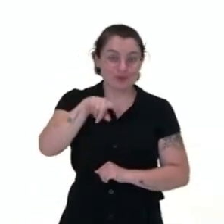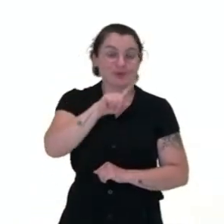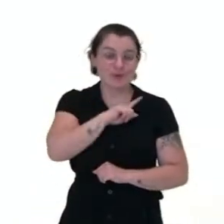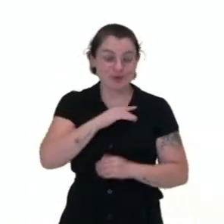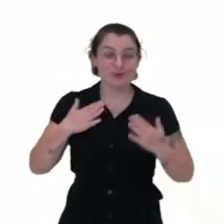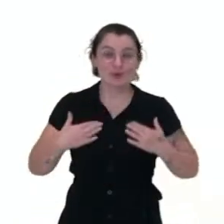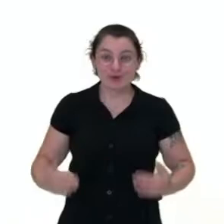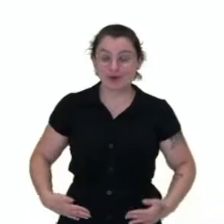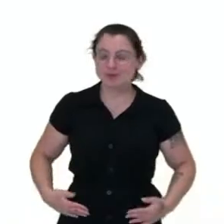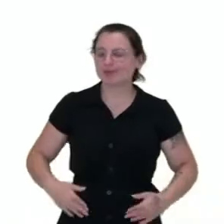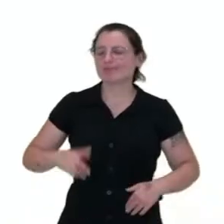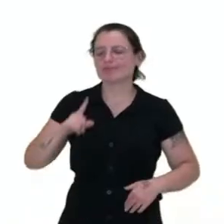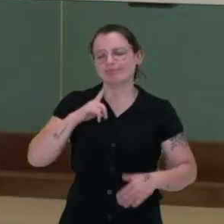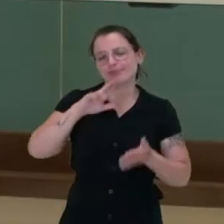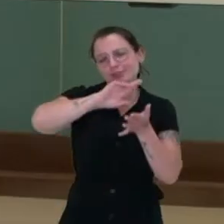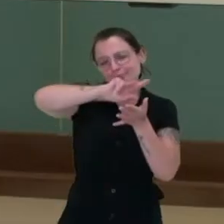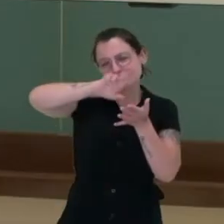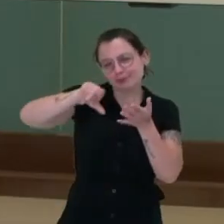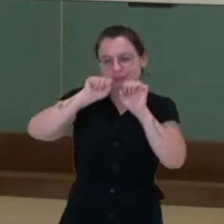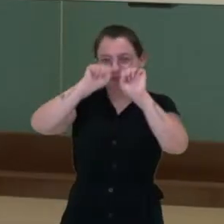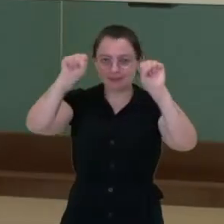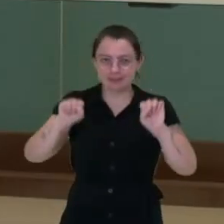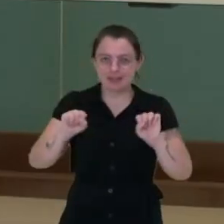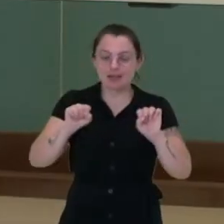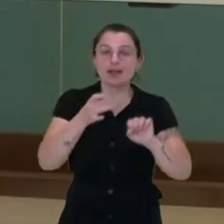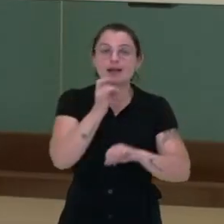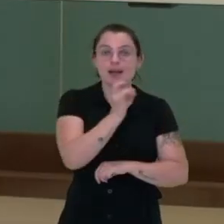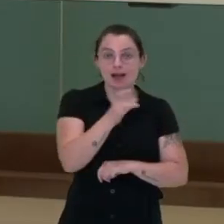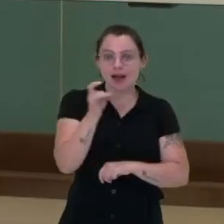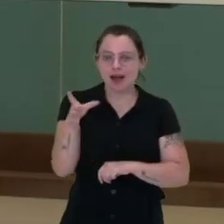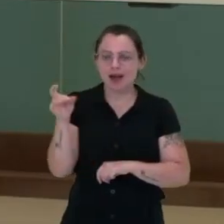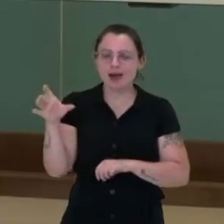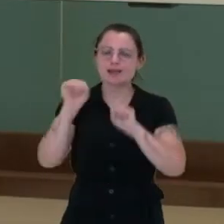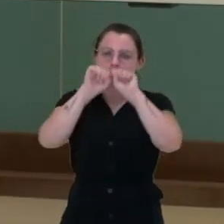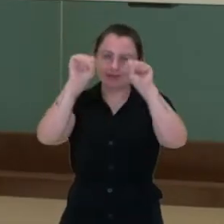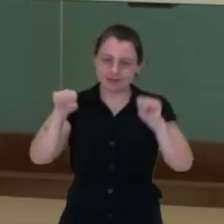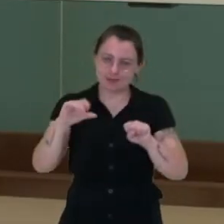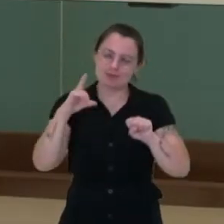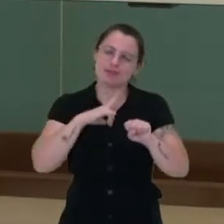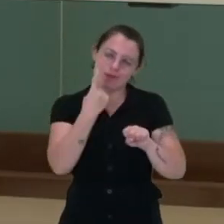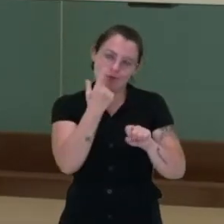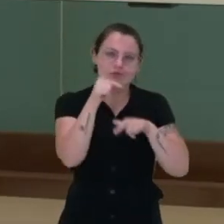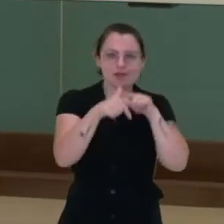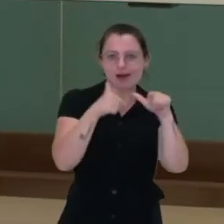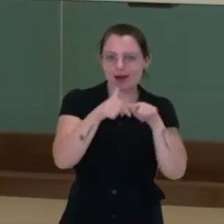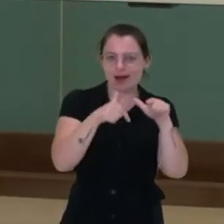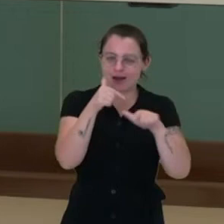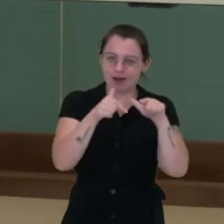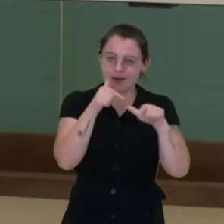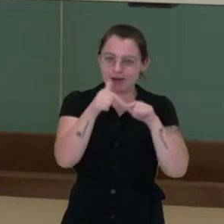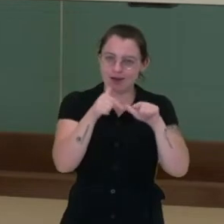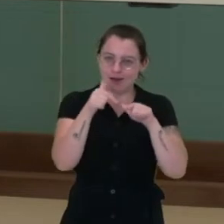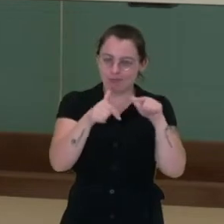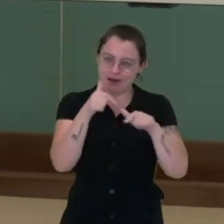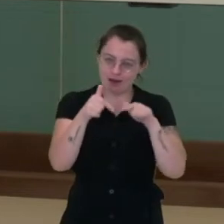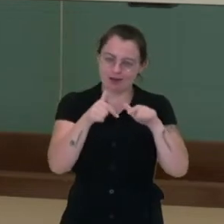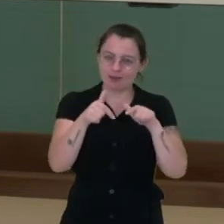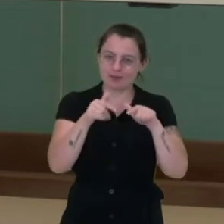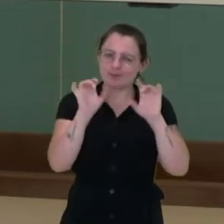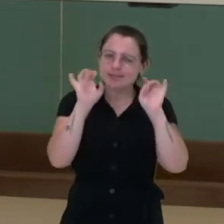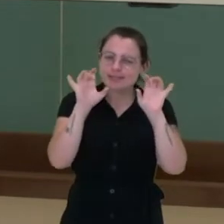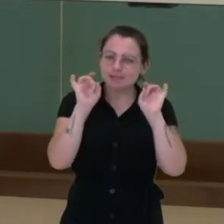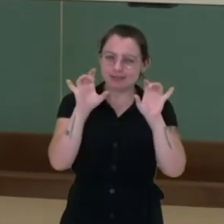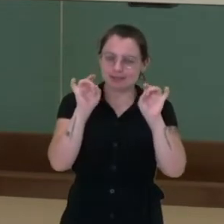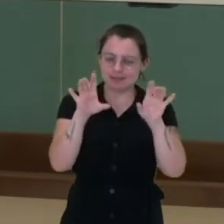sistemas, cada um com a sua função, cada um trabalhando, mas todos trabalham juntos em prol do nosso